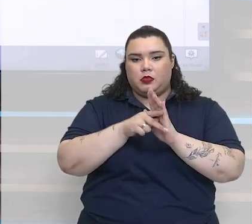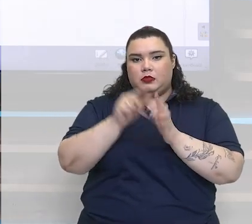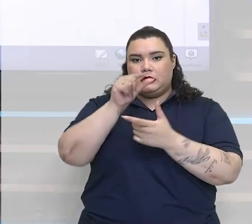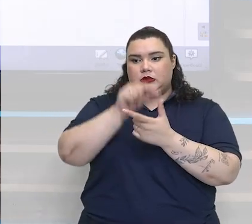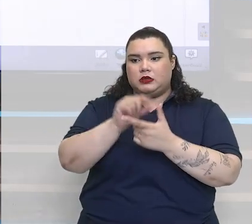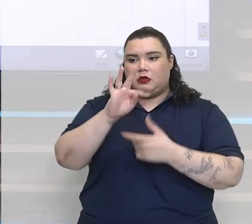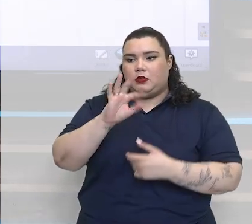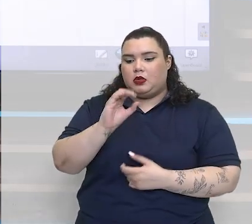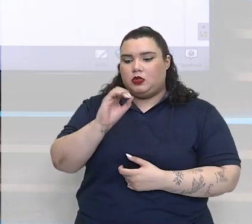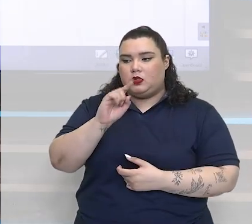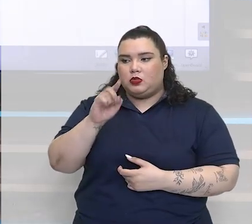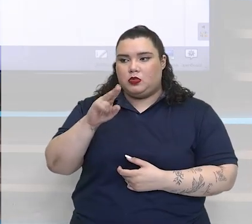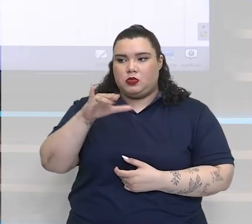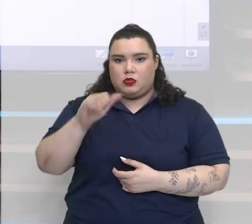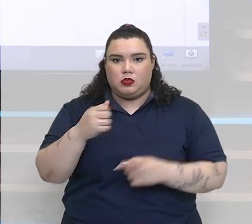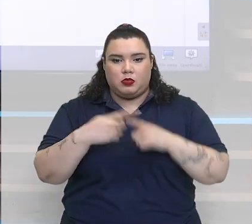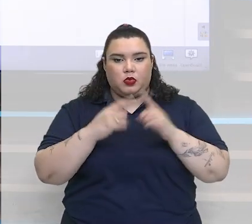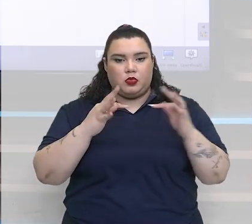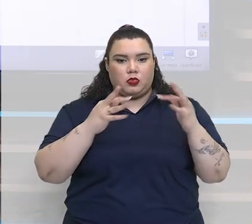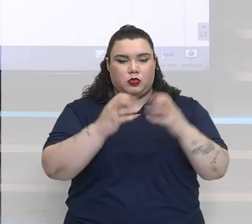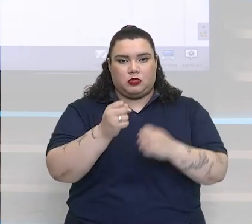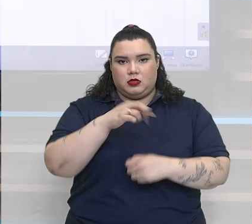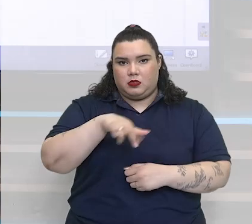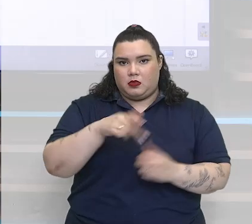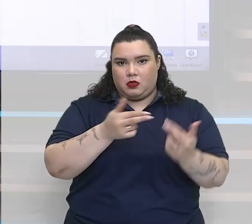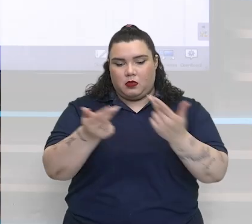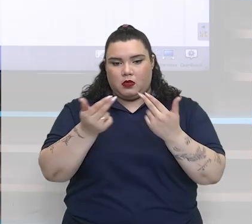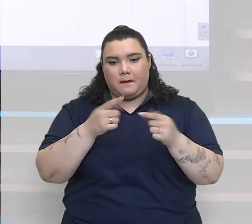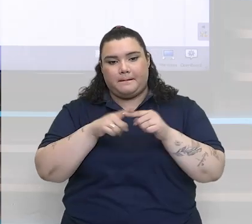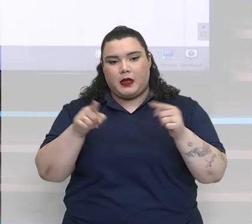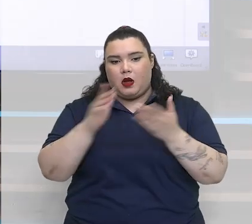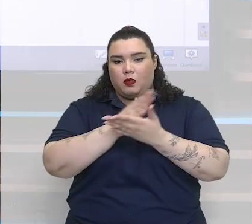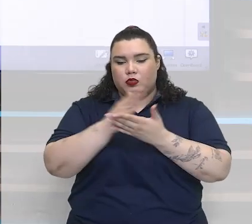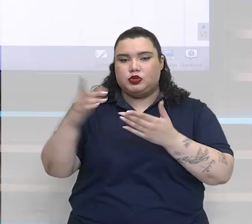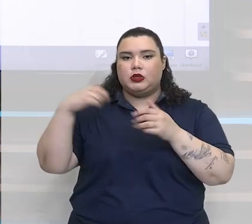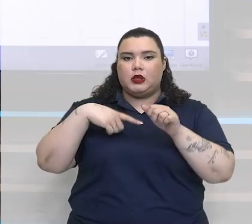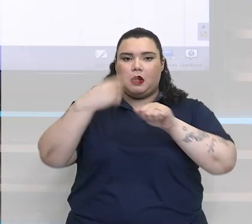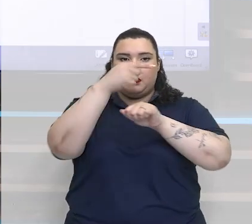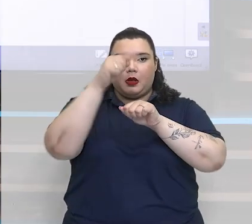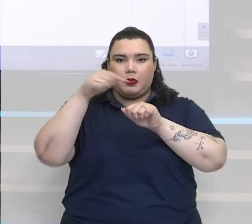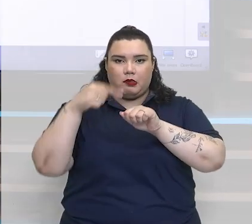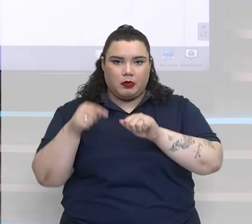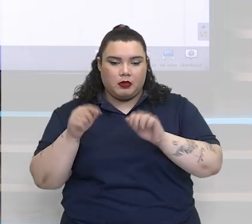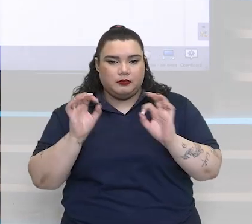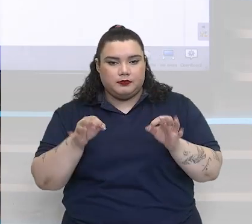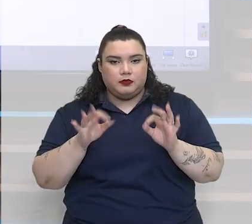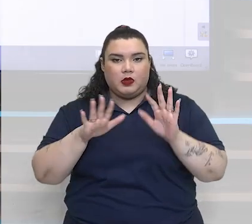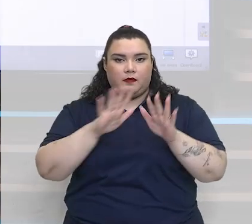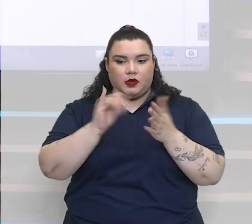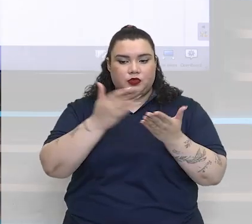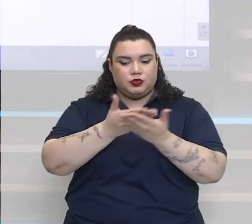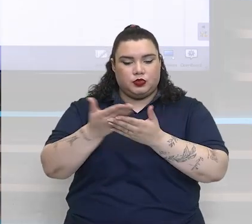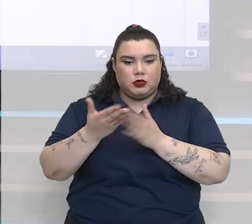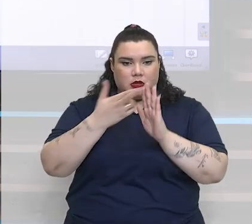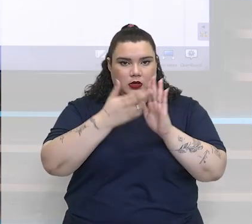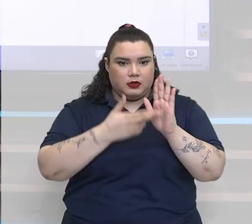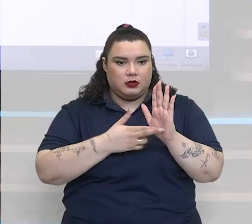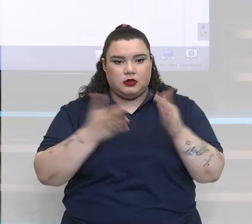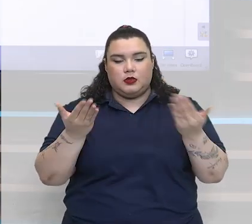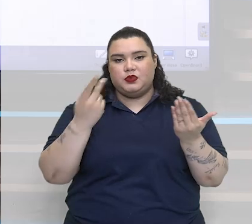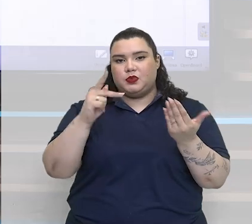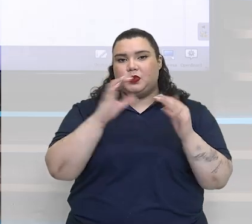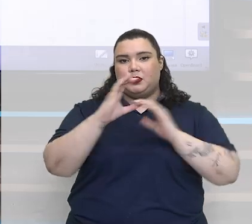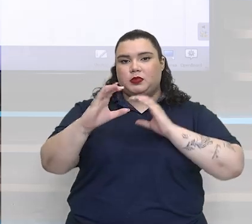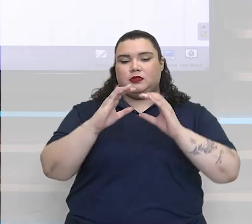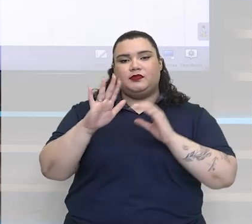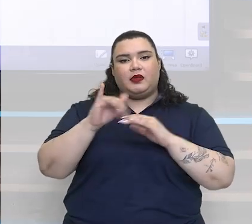sílabas tônicas, porque nem todas são acentuadas, mas algumas serão, e nós vamos ver as regras. E aí, a sua comunicação